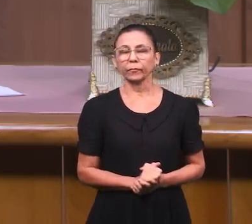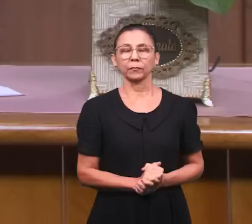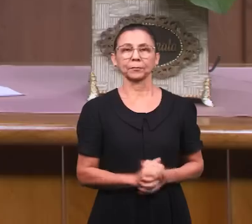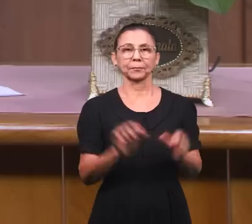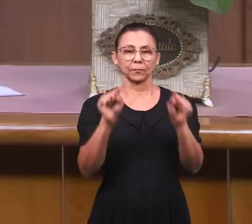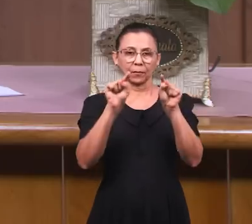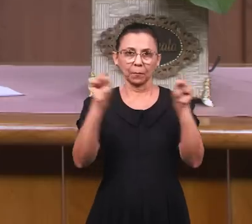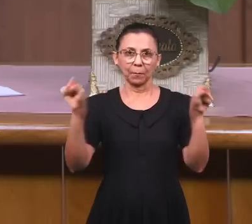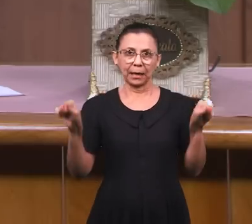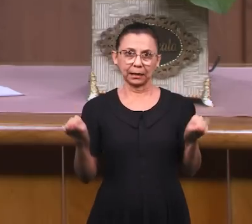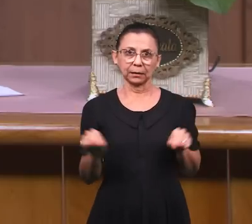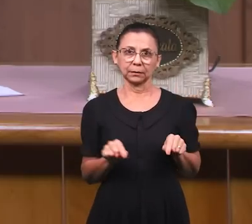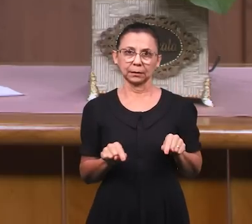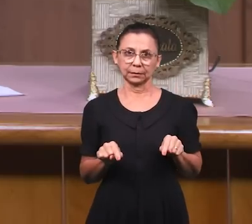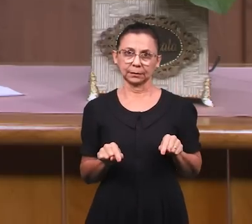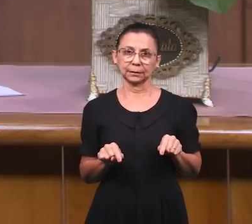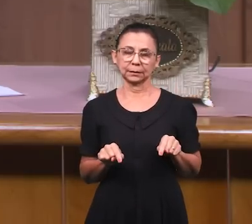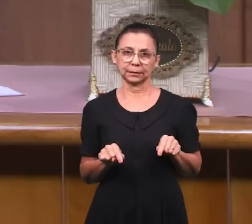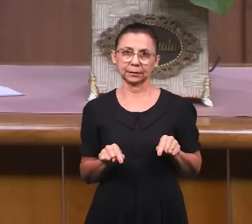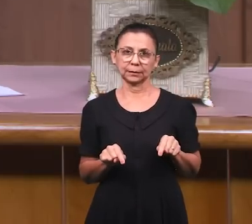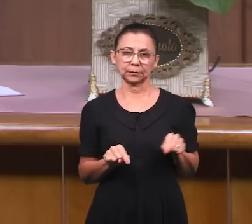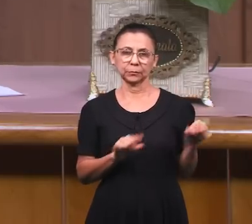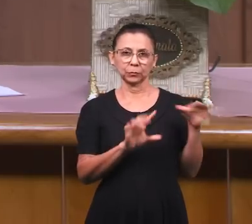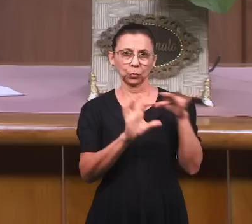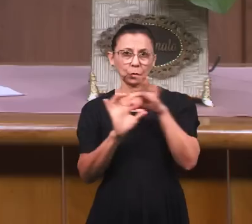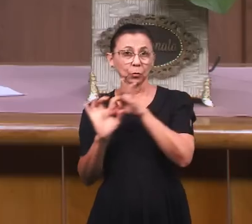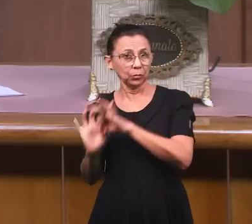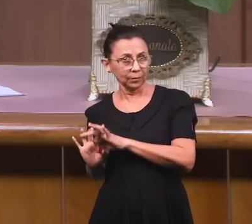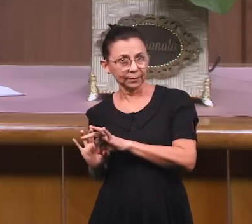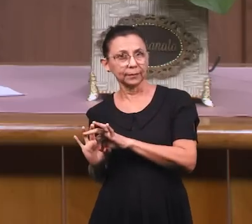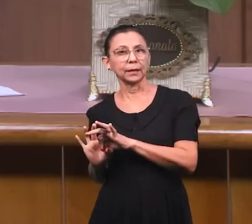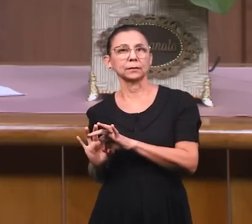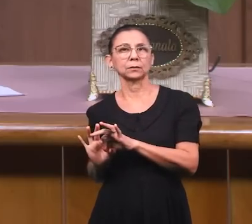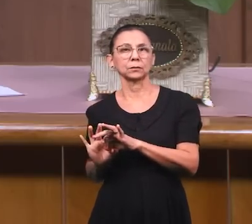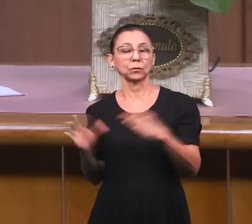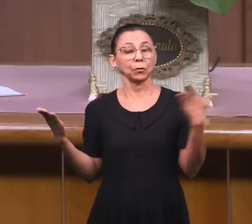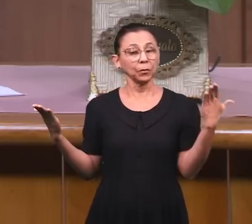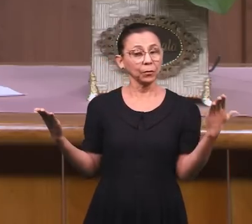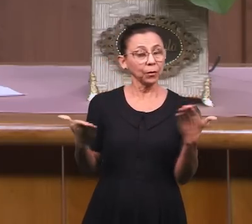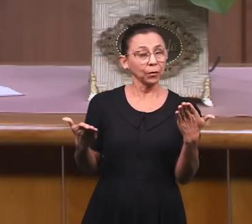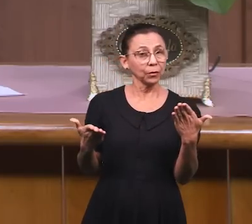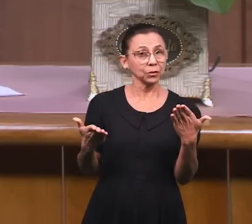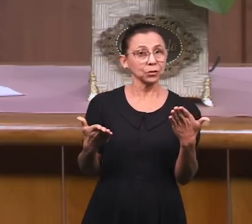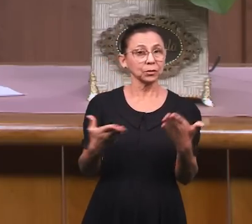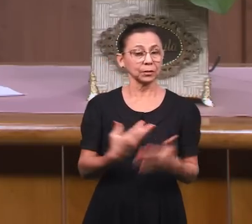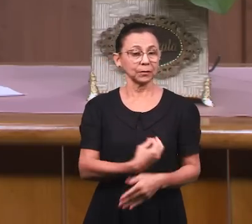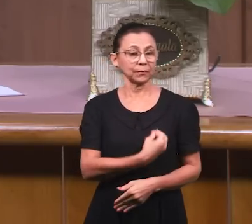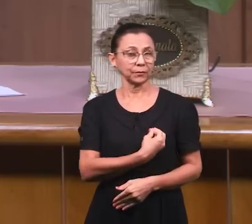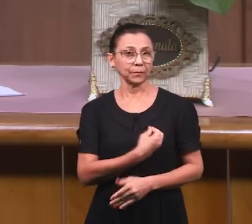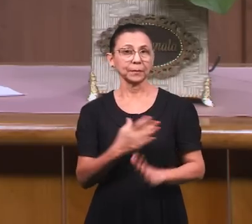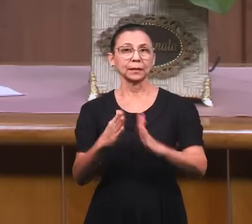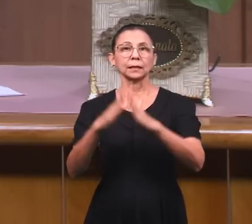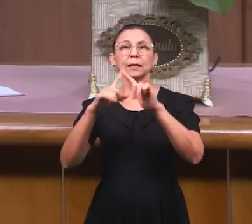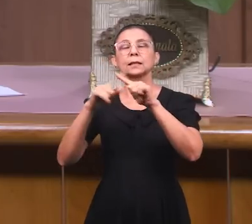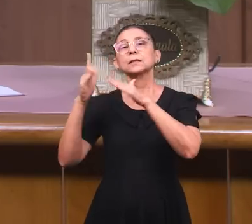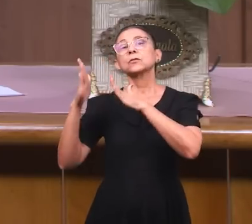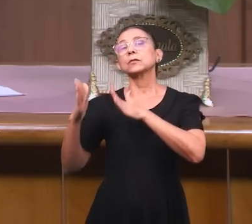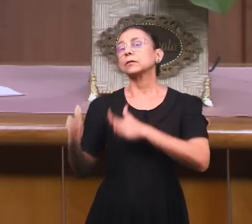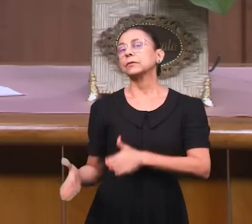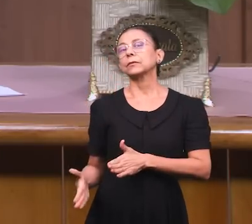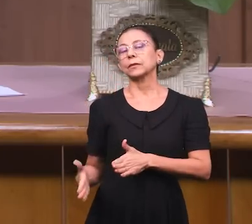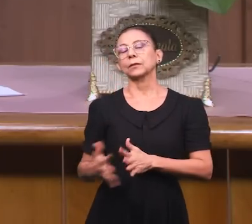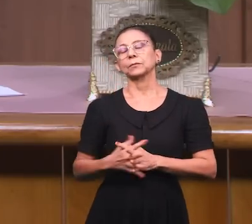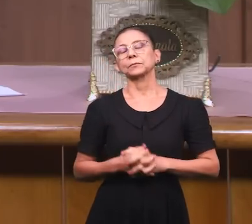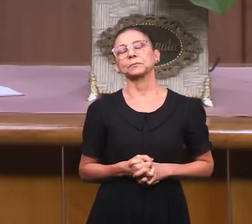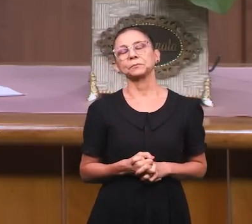um parênteses aqui para contextualizar a situação que nós estamos vivendo, em que a igreja